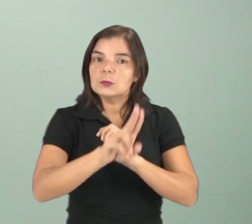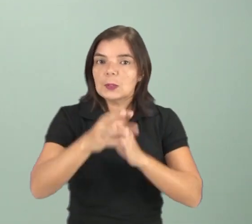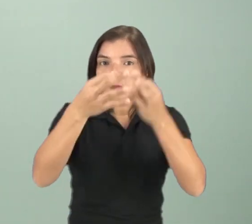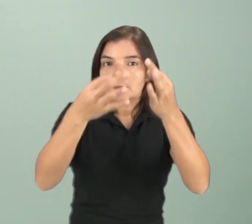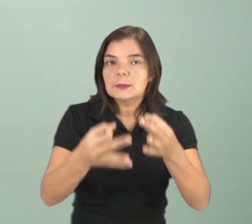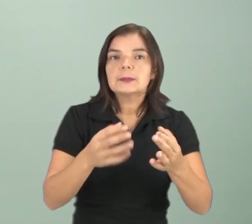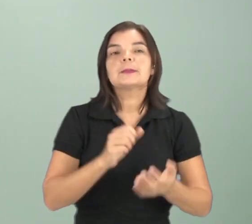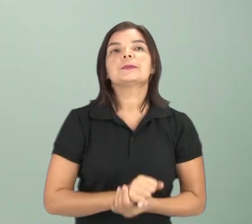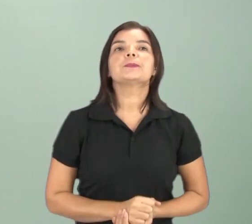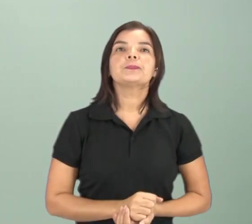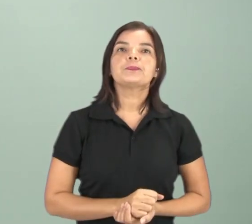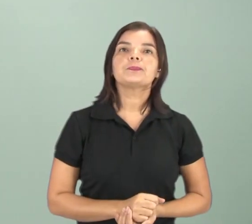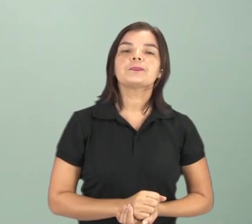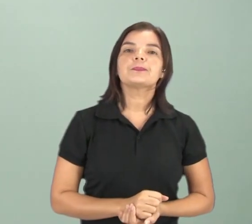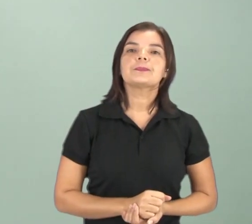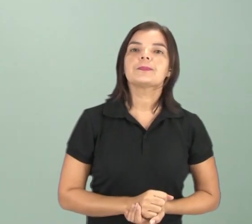certo?